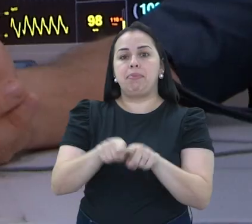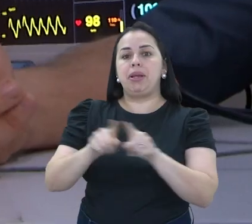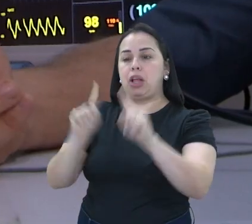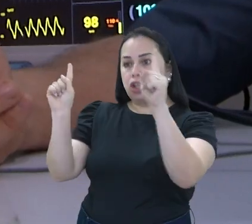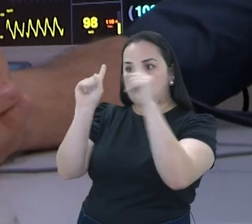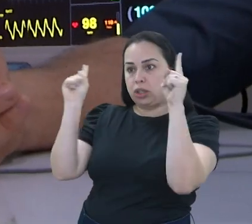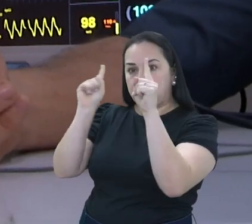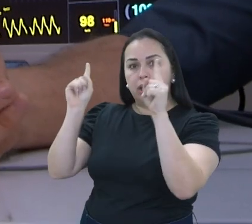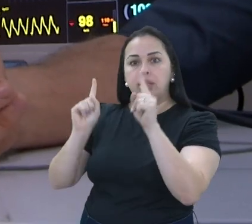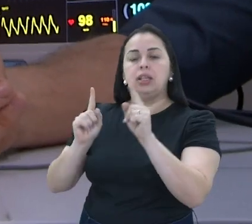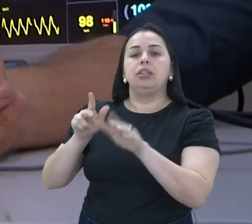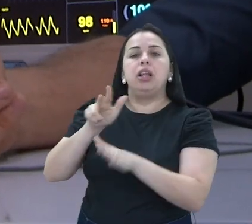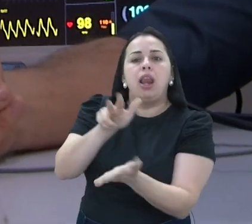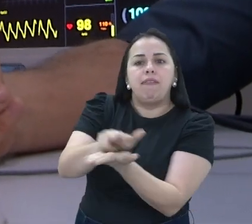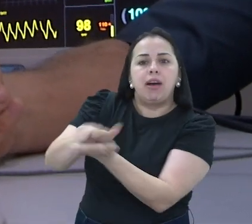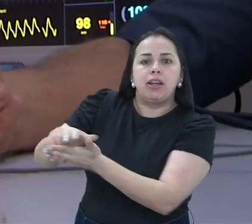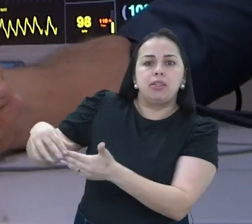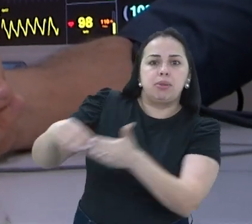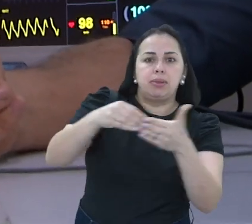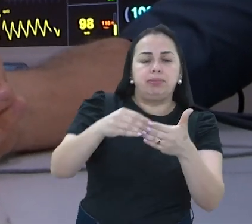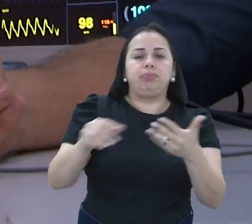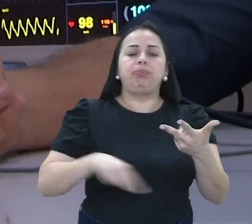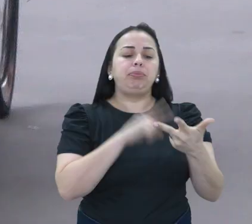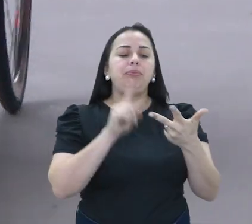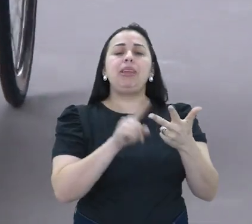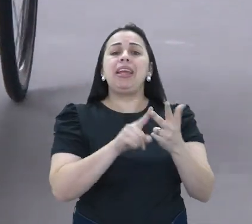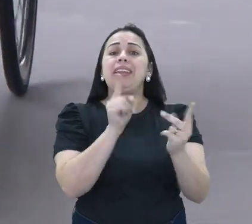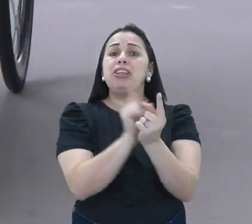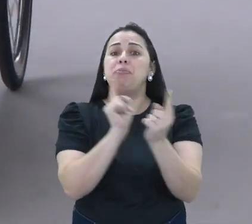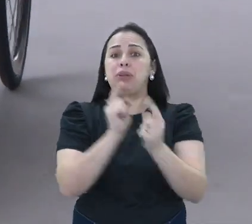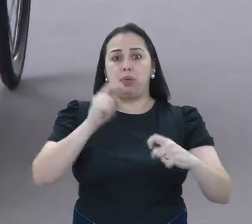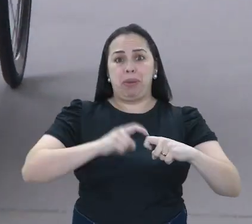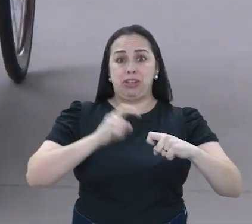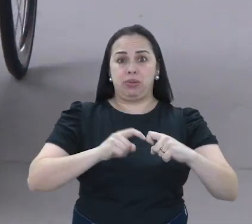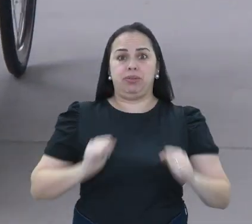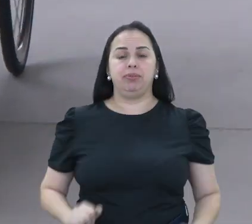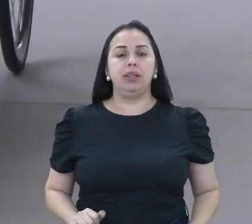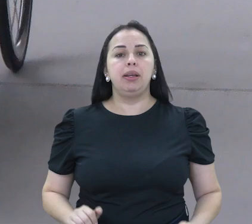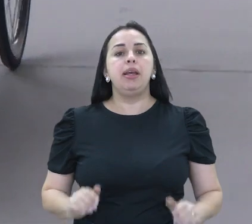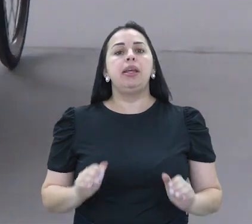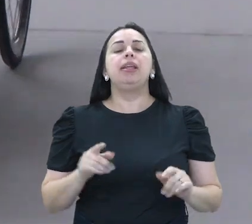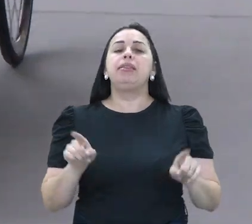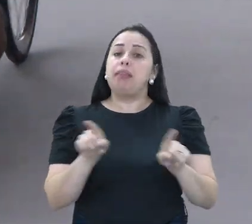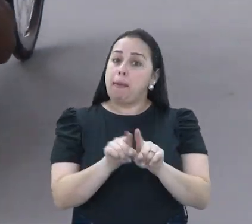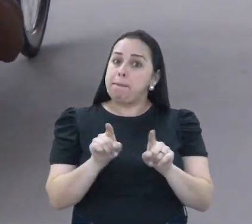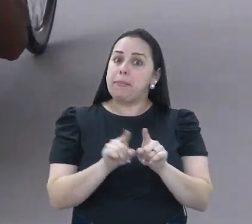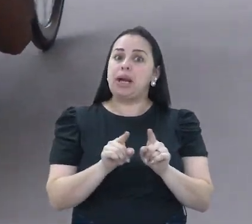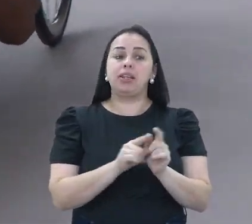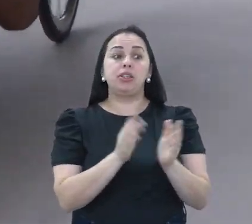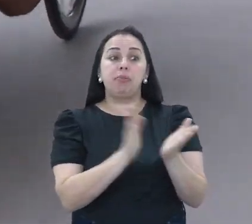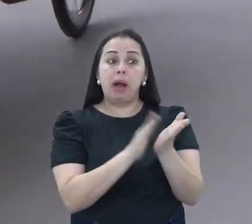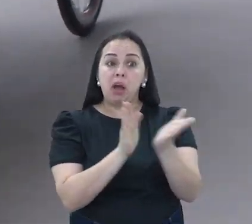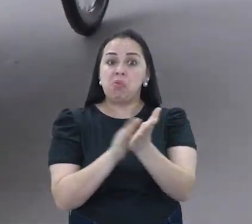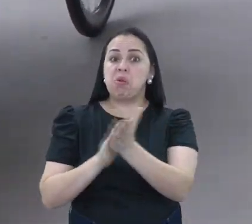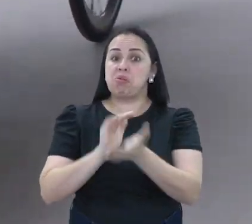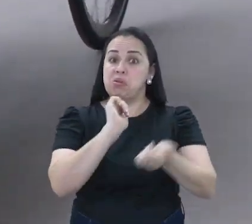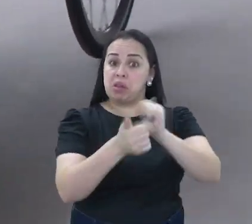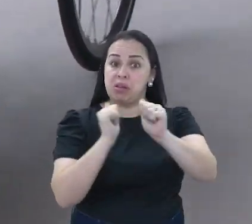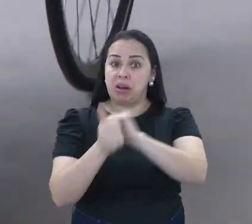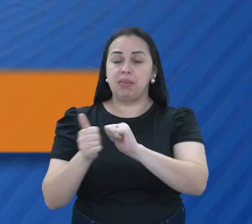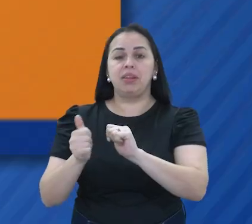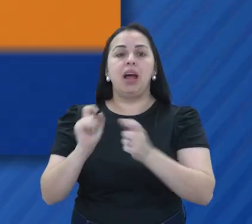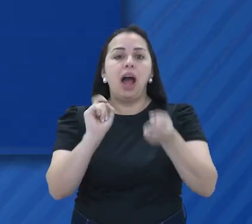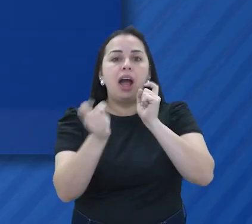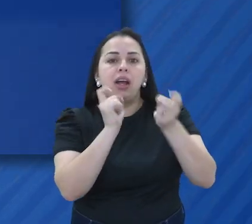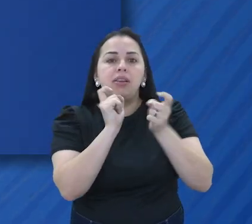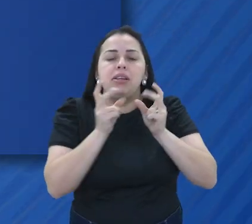acamados e a ampliação das consultas com especialistas. Parapletas da cidade também foram parabenizados pelas conquistas nas